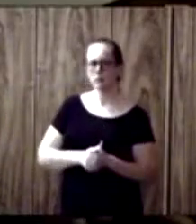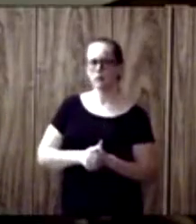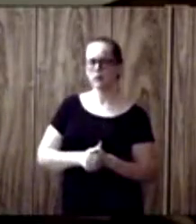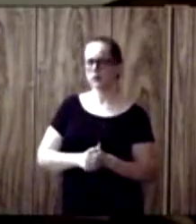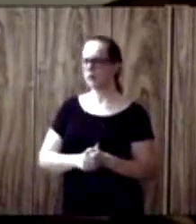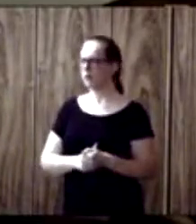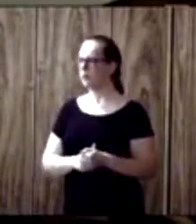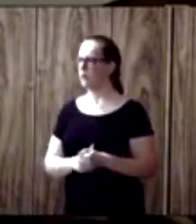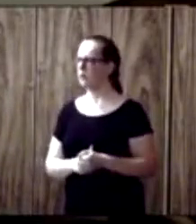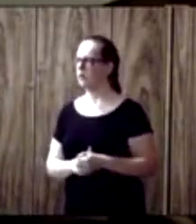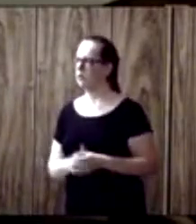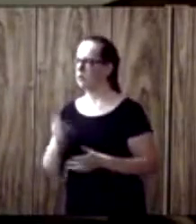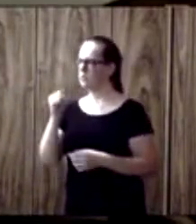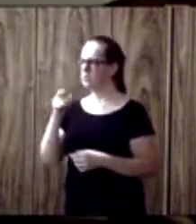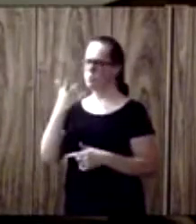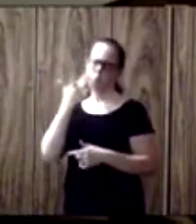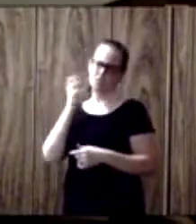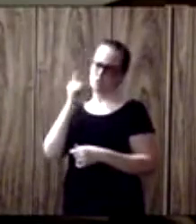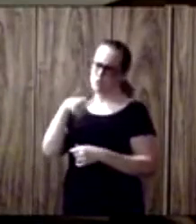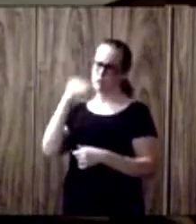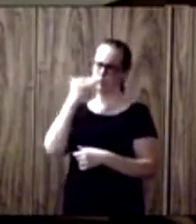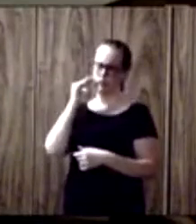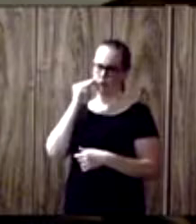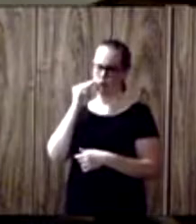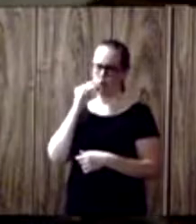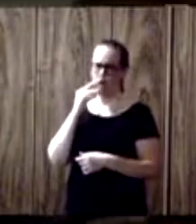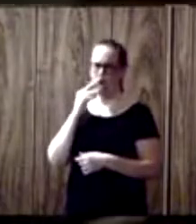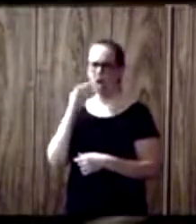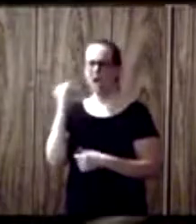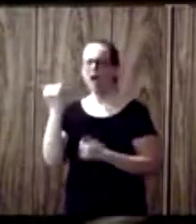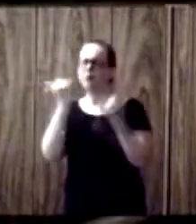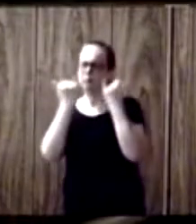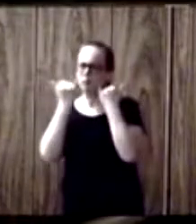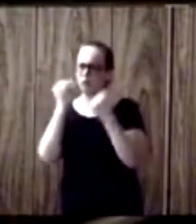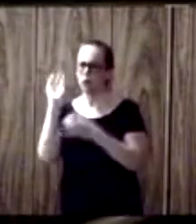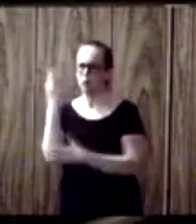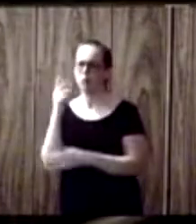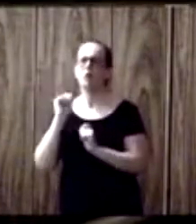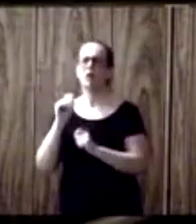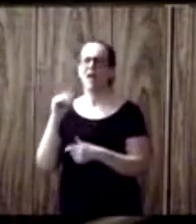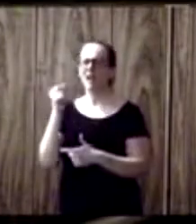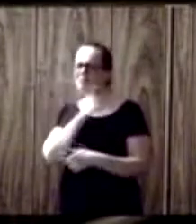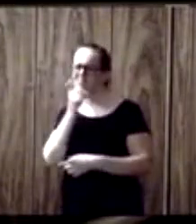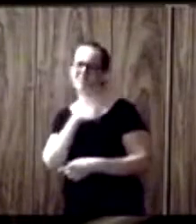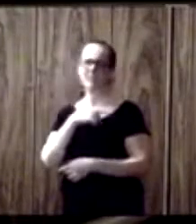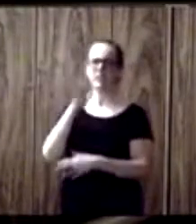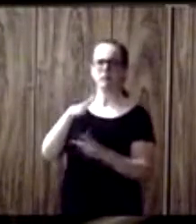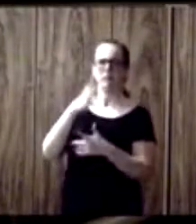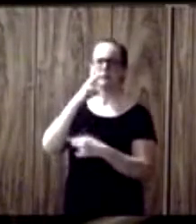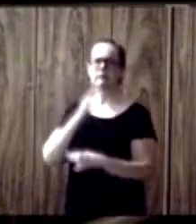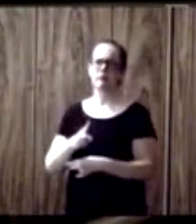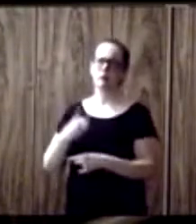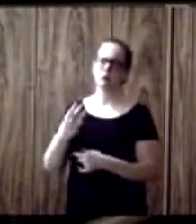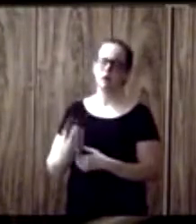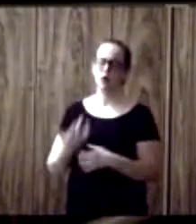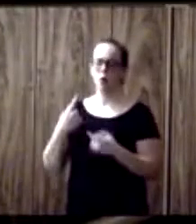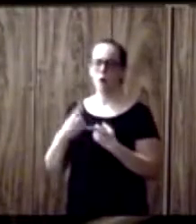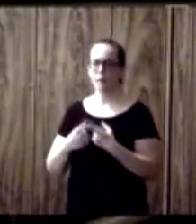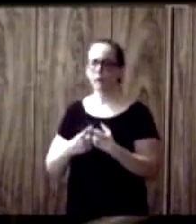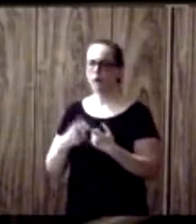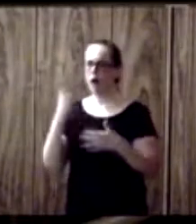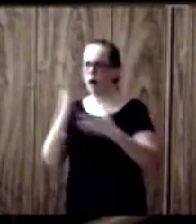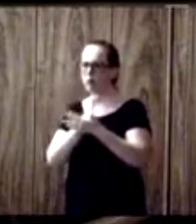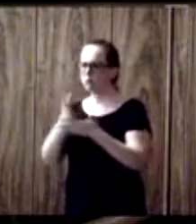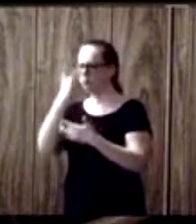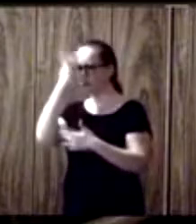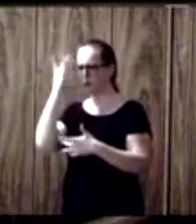Porque eu não sei se você entendeu, fake news é mentira. E mentir, você provavelmente já mentiu alguma vez na sua vida e tal. Por que isso se torna um real